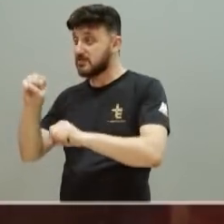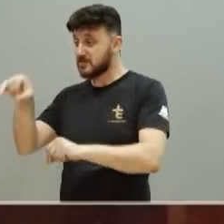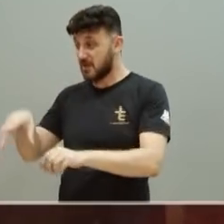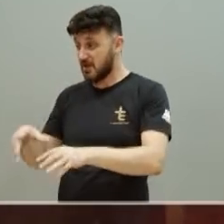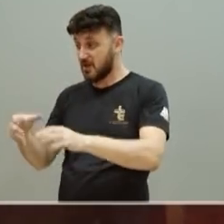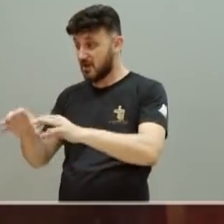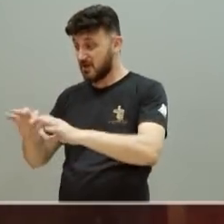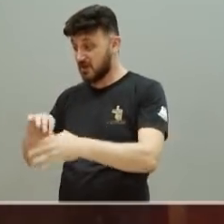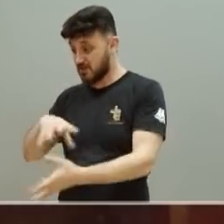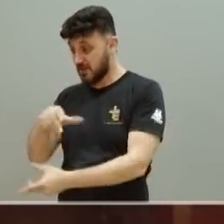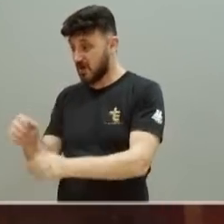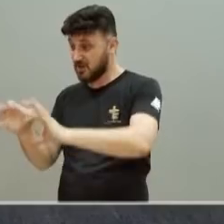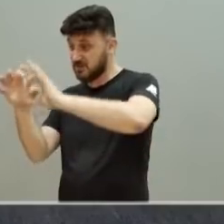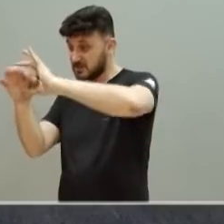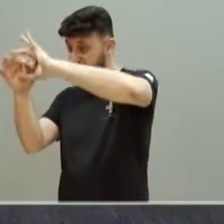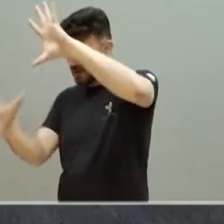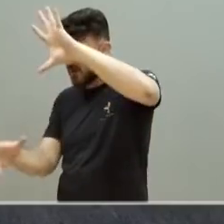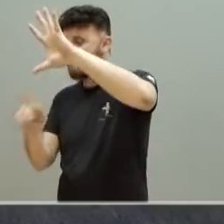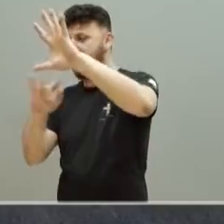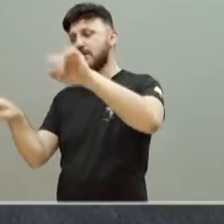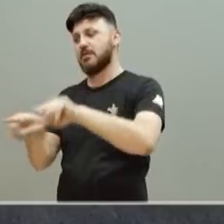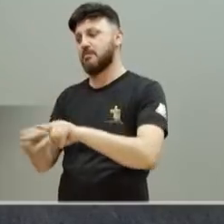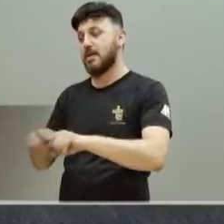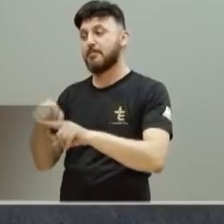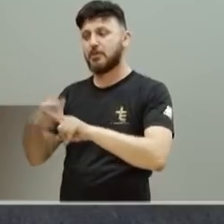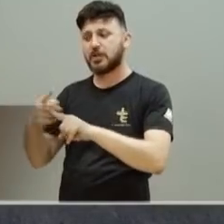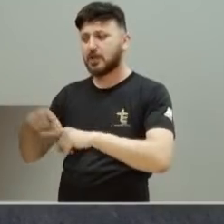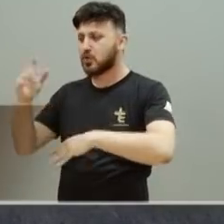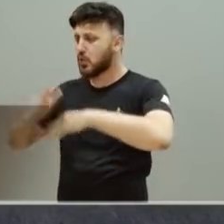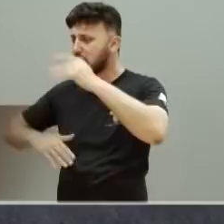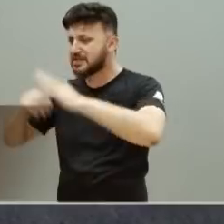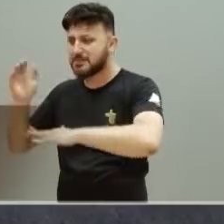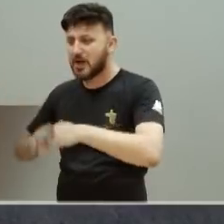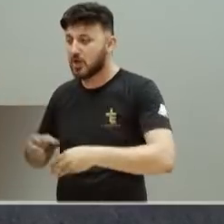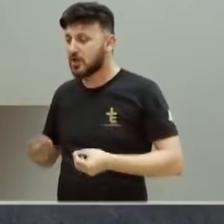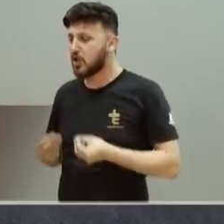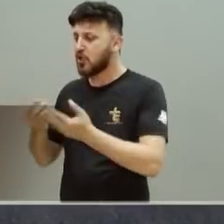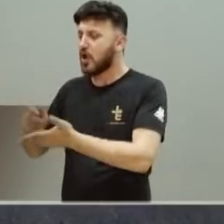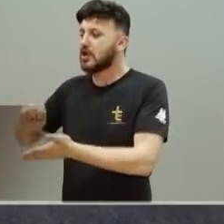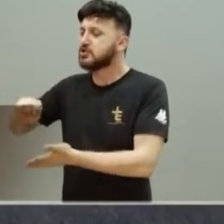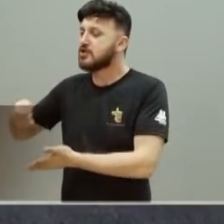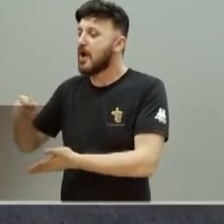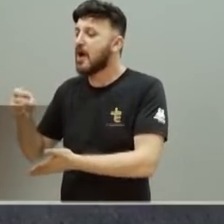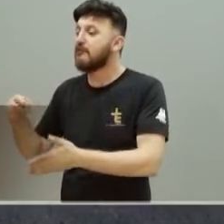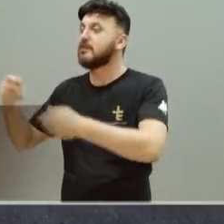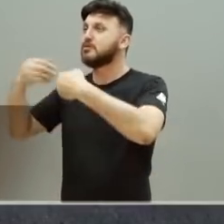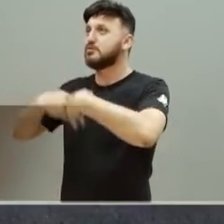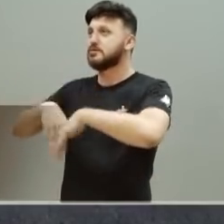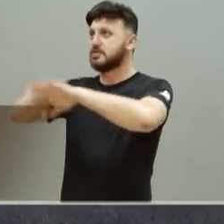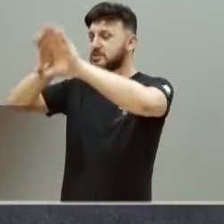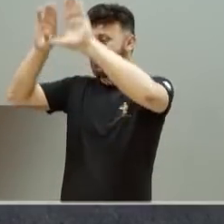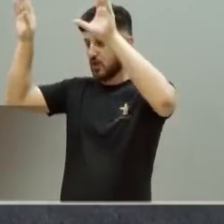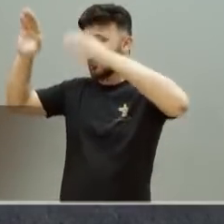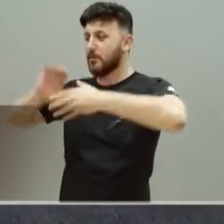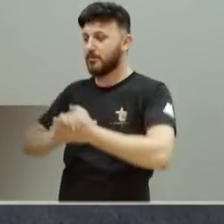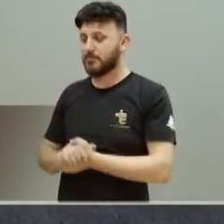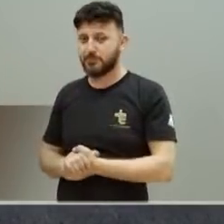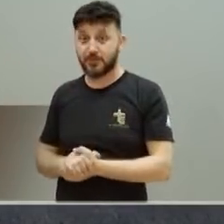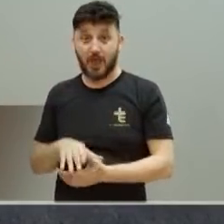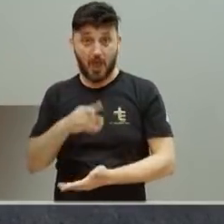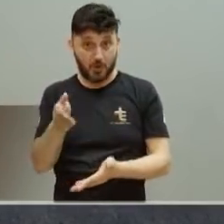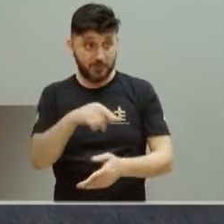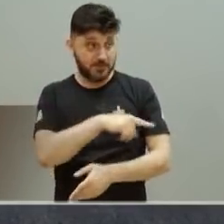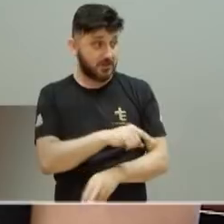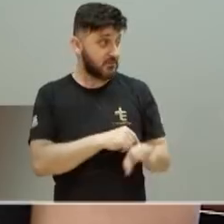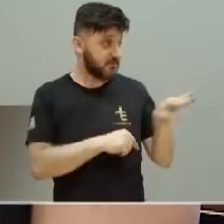aqui será desligado no céu, porque em tuas mãos eu entrego a chave do céu. Pergunta para quem está do seu lado: